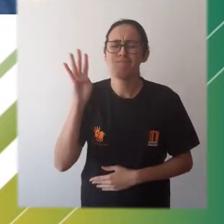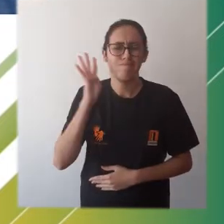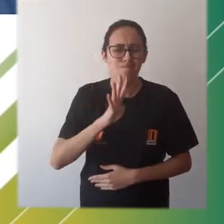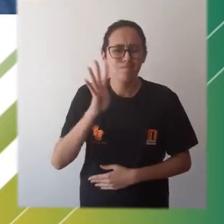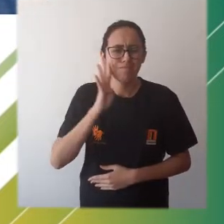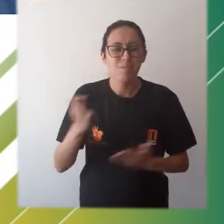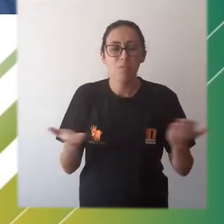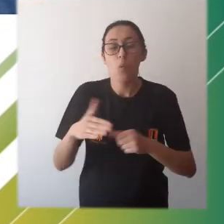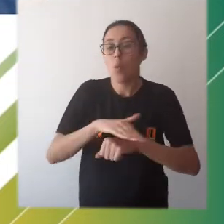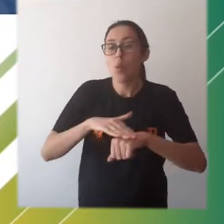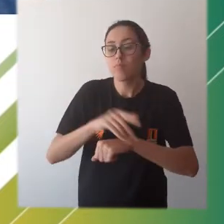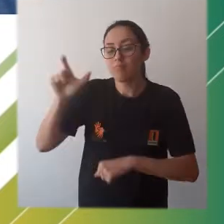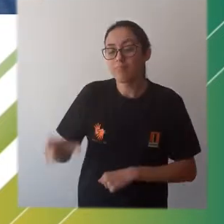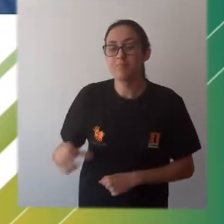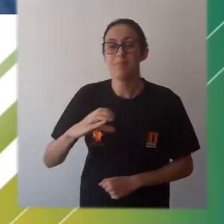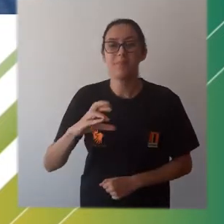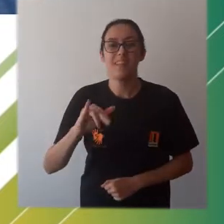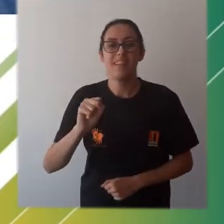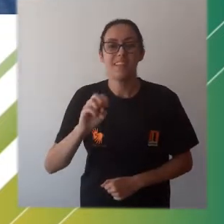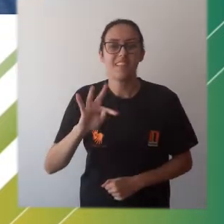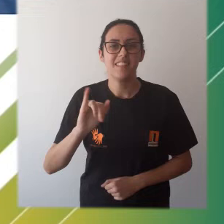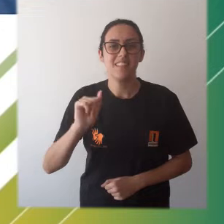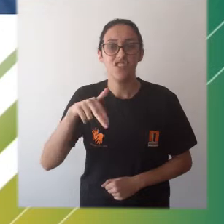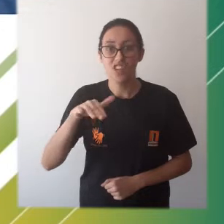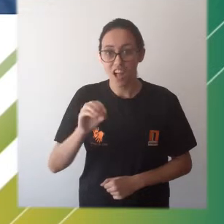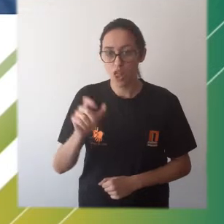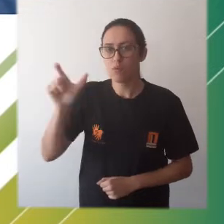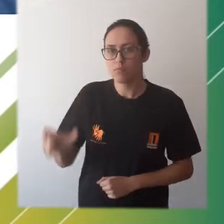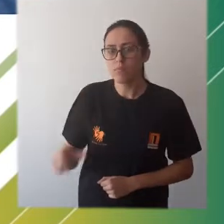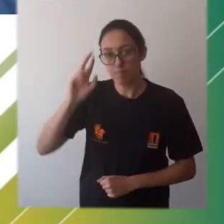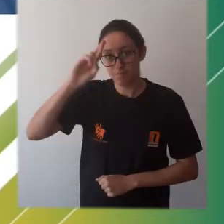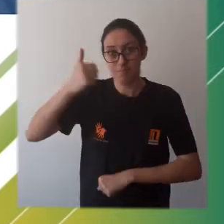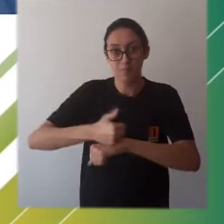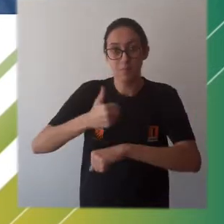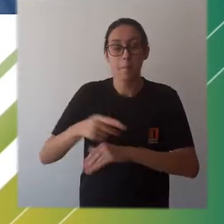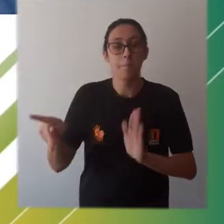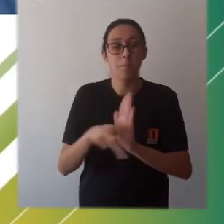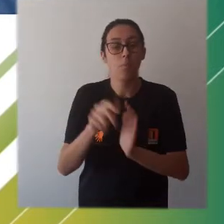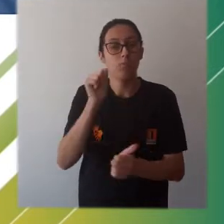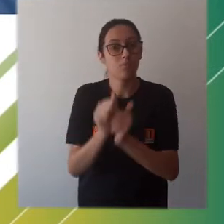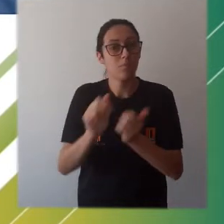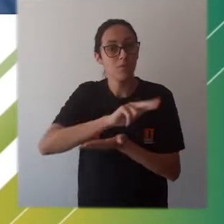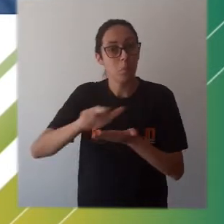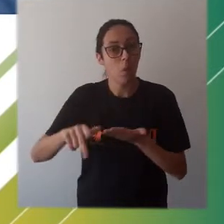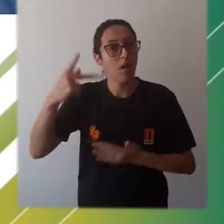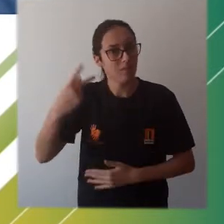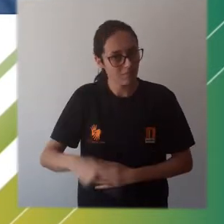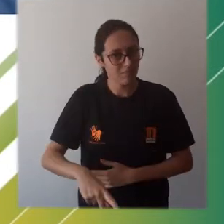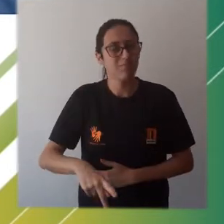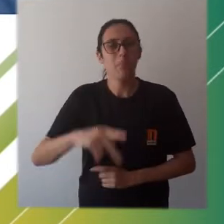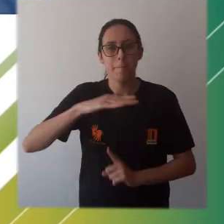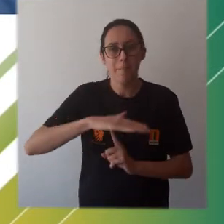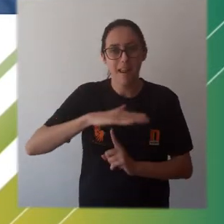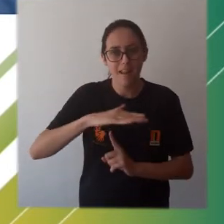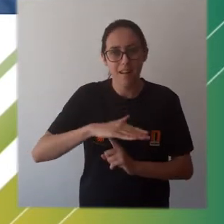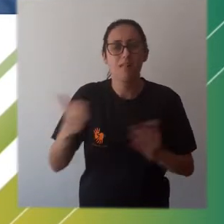nosso Papo em Dia. A conversa vai ser com Cristiano Del Rey, ele que é diretor da Superintendência do Esporte no estado do